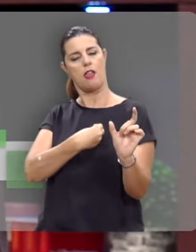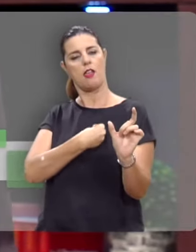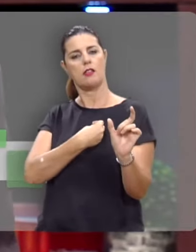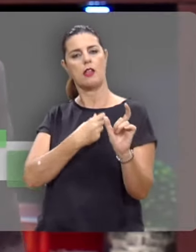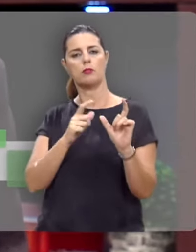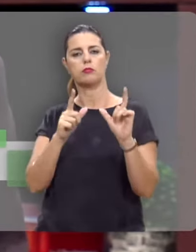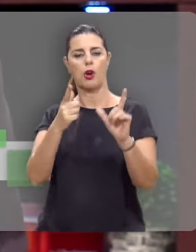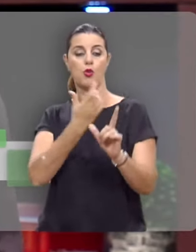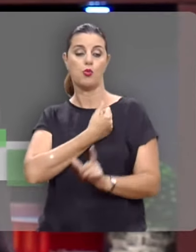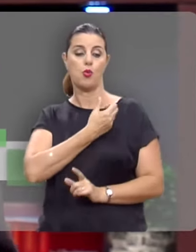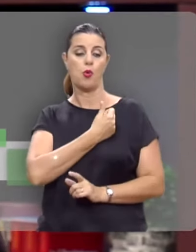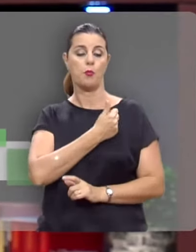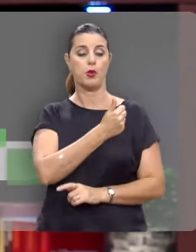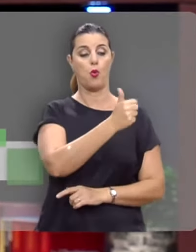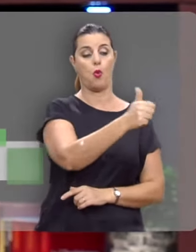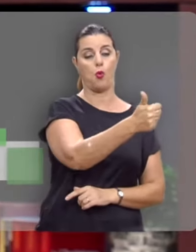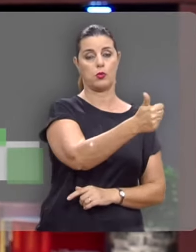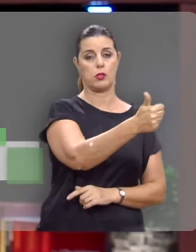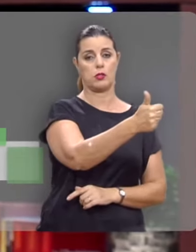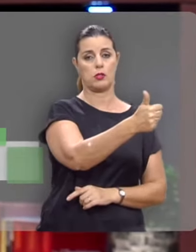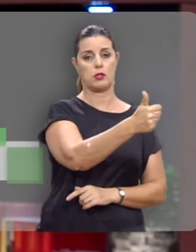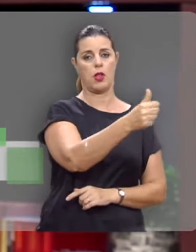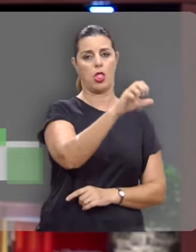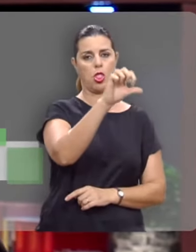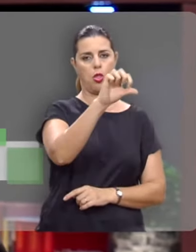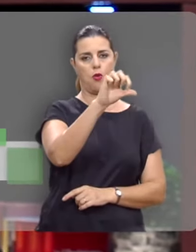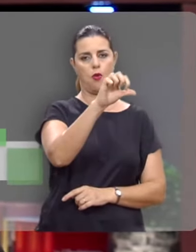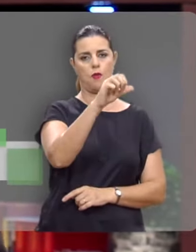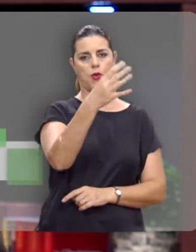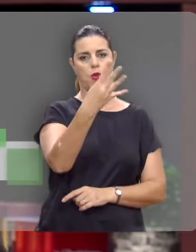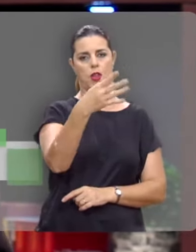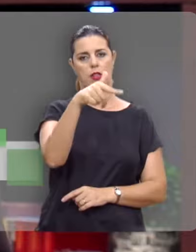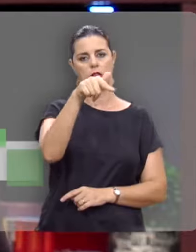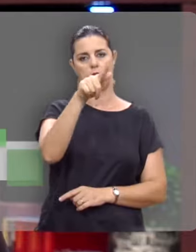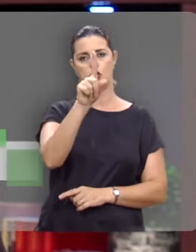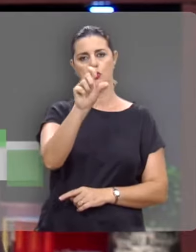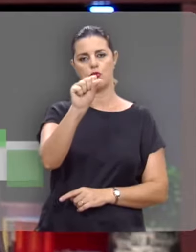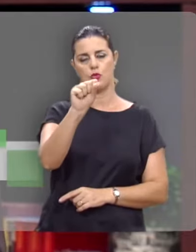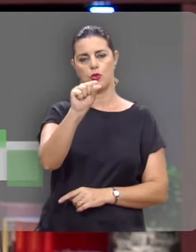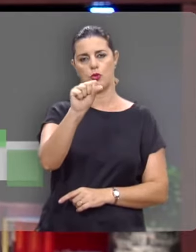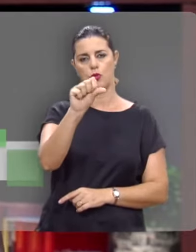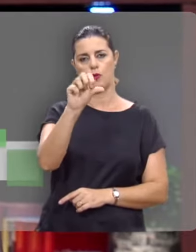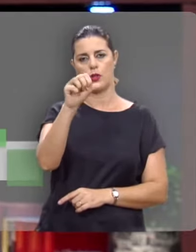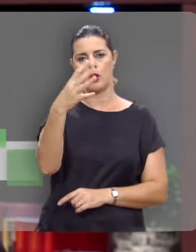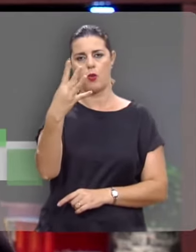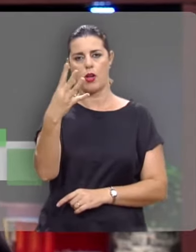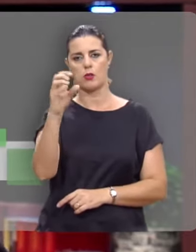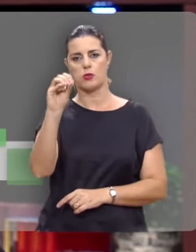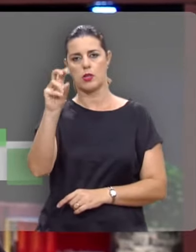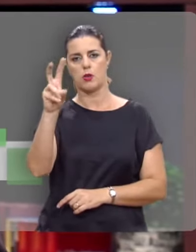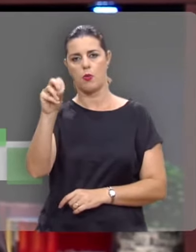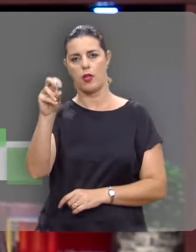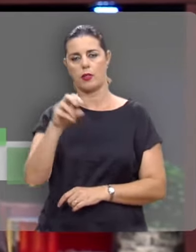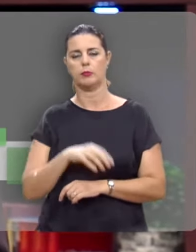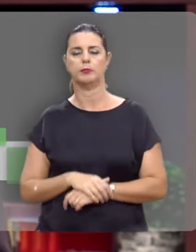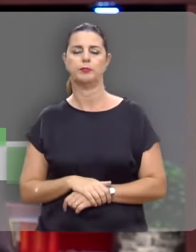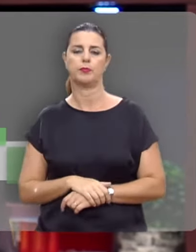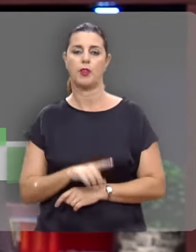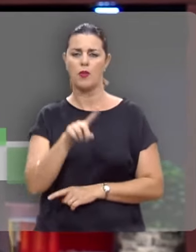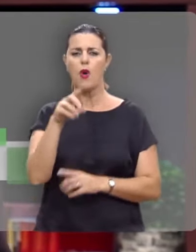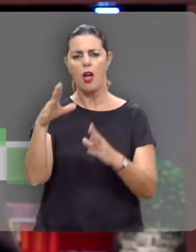WhatsApp é esse que está aparecendo aí na tela, é o código de área 11 947 18